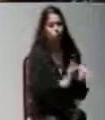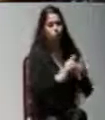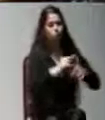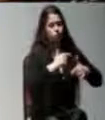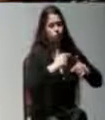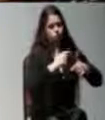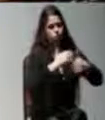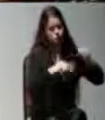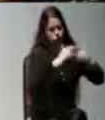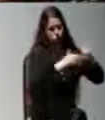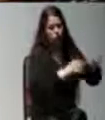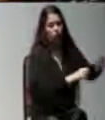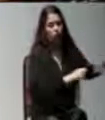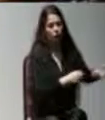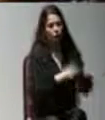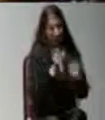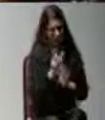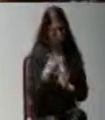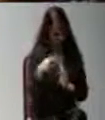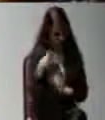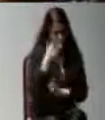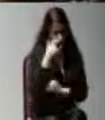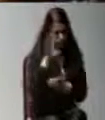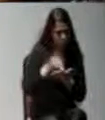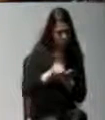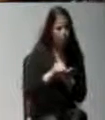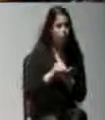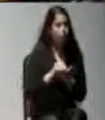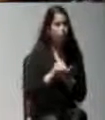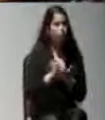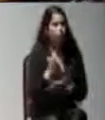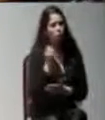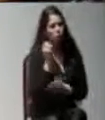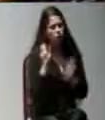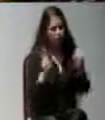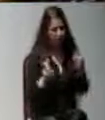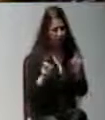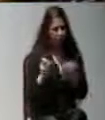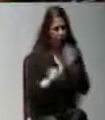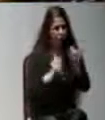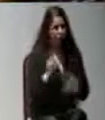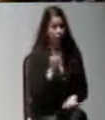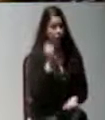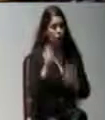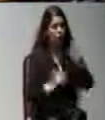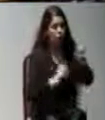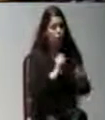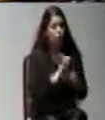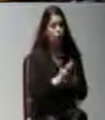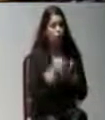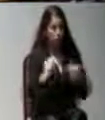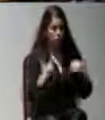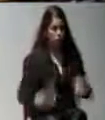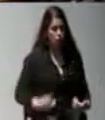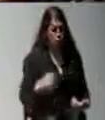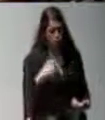me permito citar novamente, é importante clamar que nossos corpos